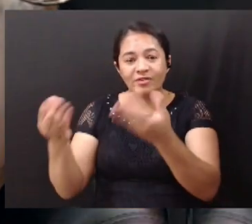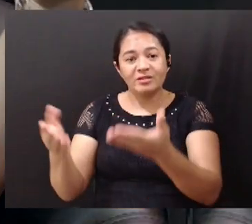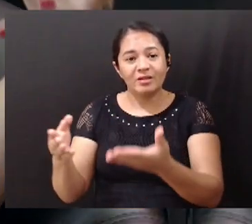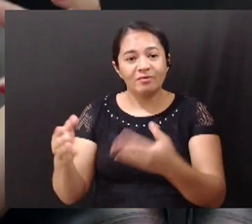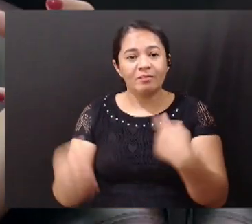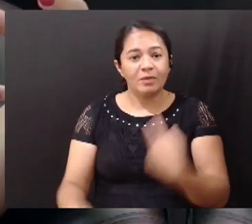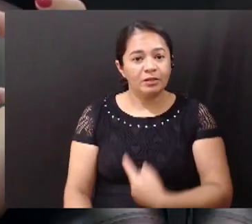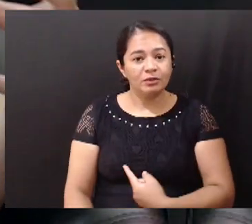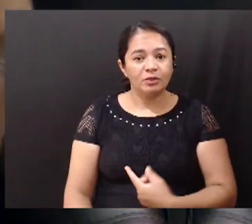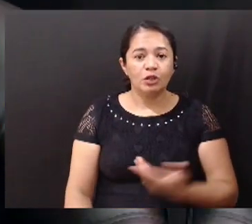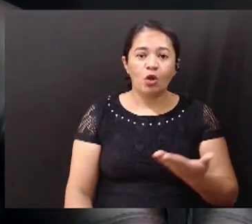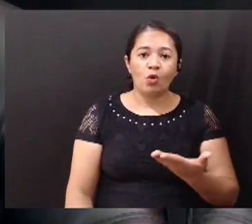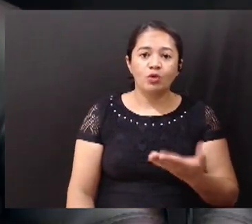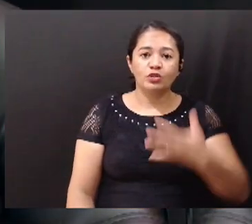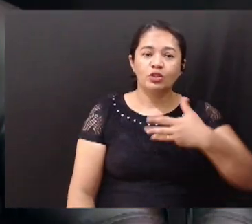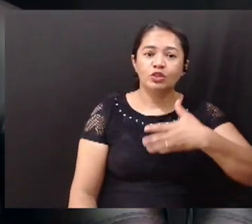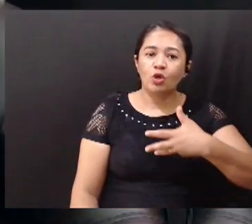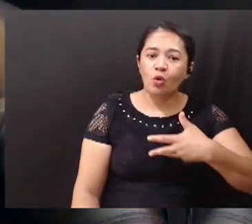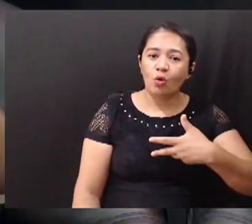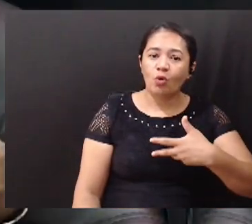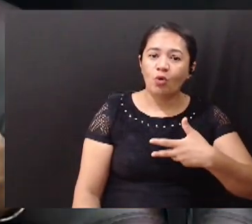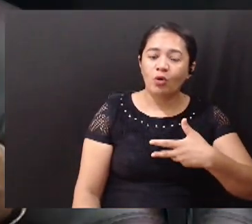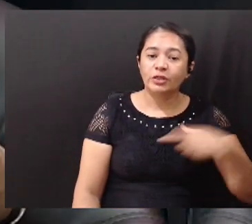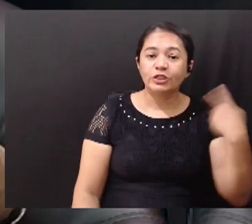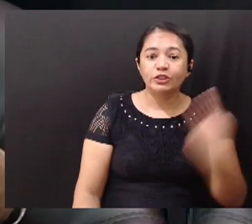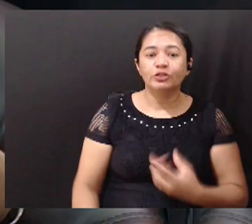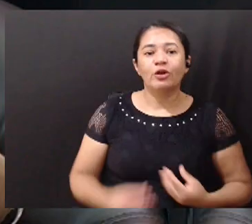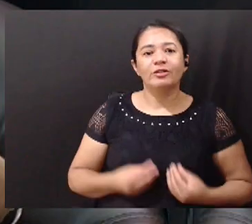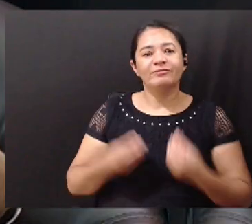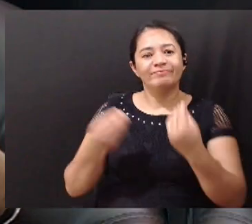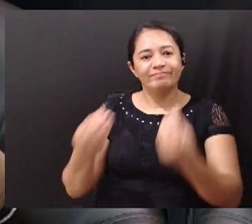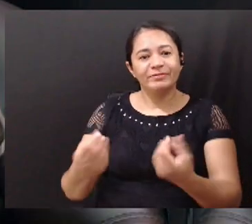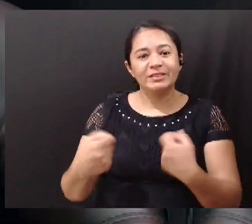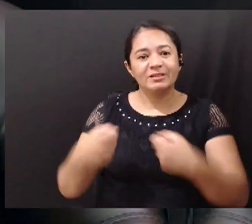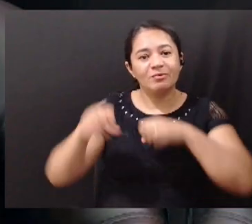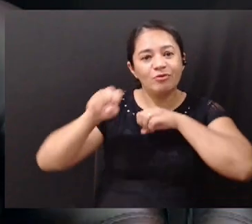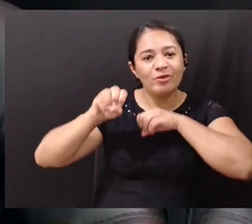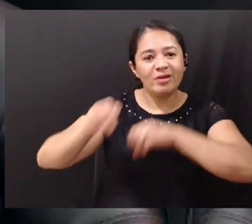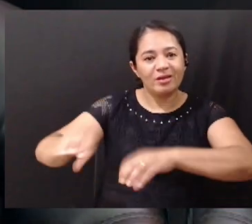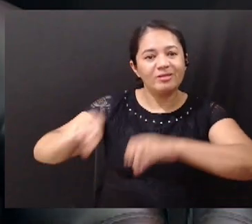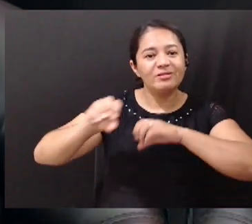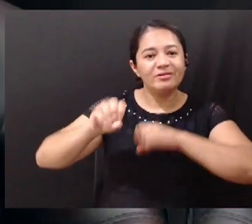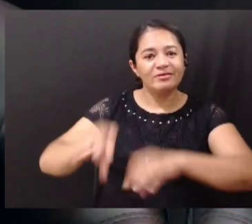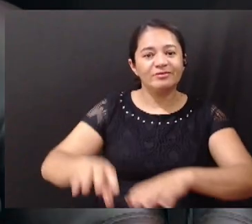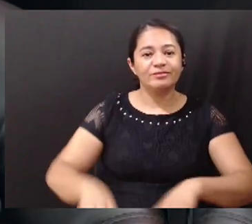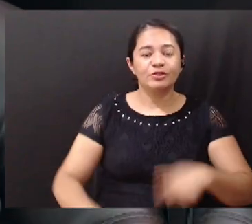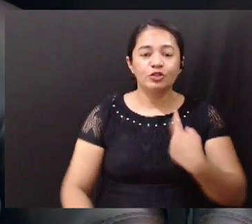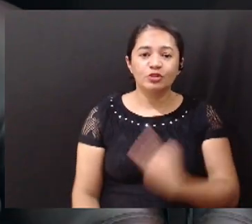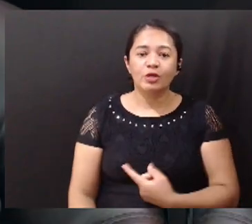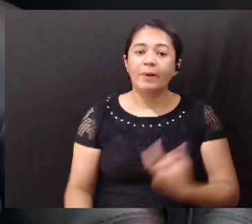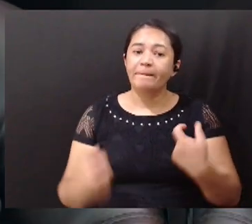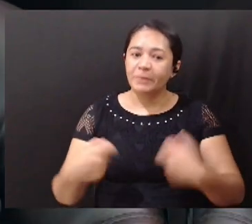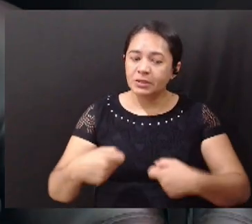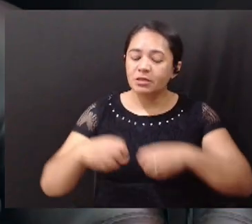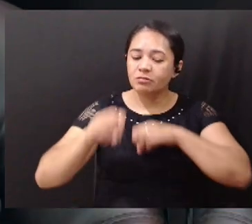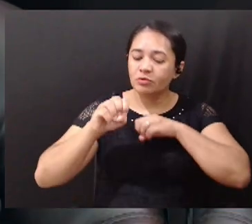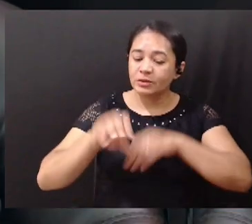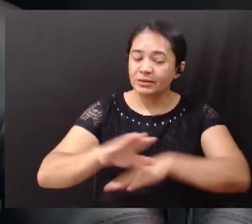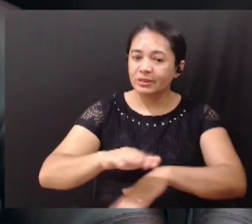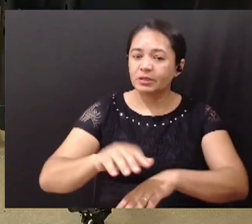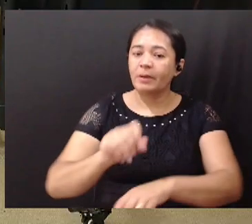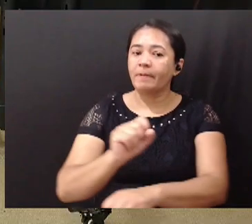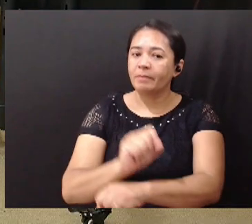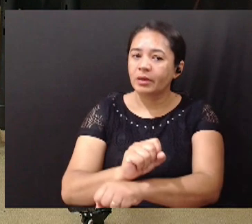é um comportamento que nós temos que ensinar. Né? A gente precisa ensinar essa criança a esperar.